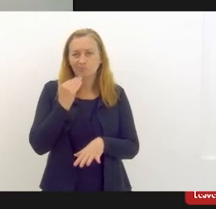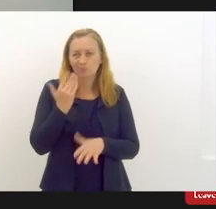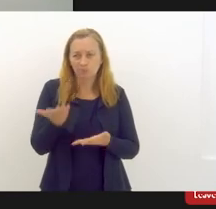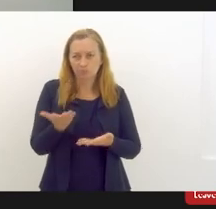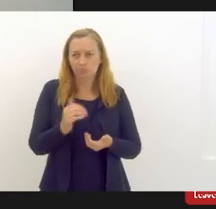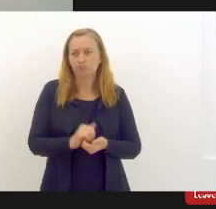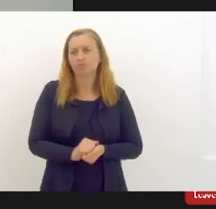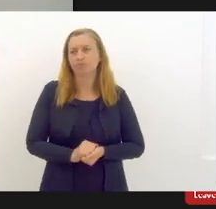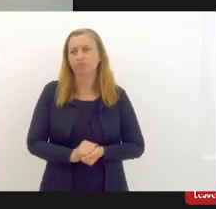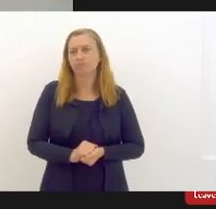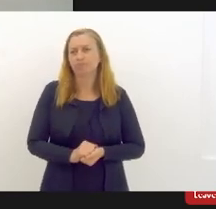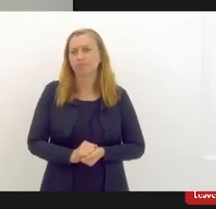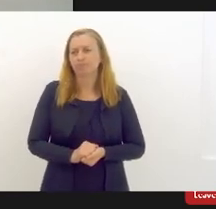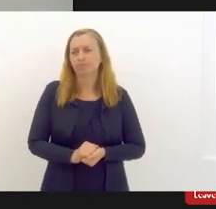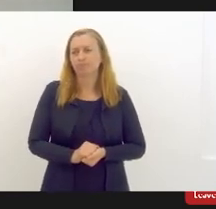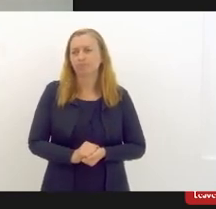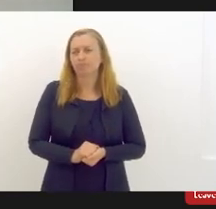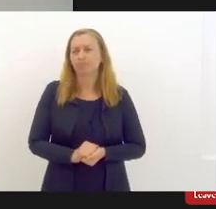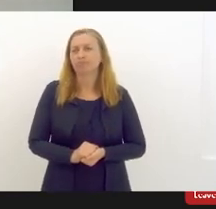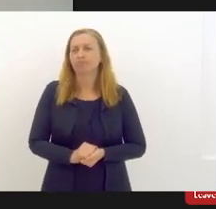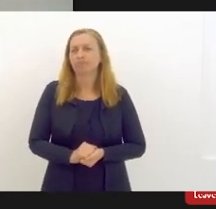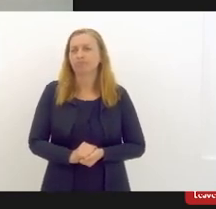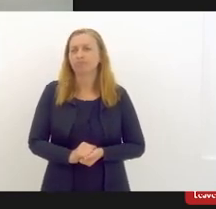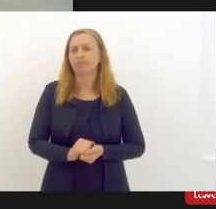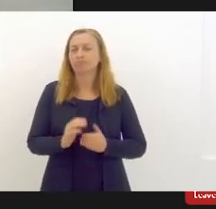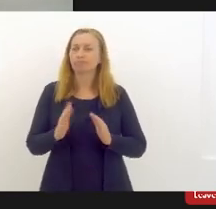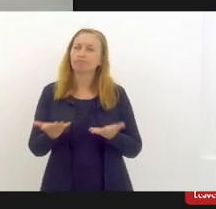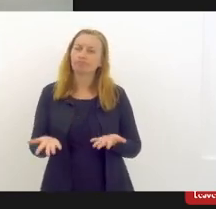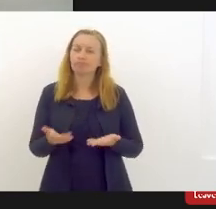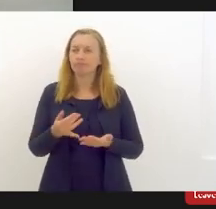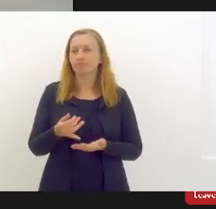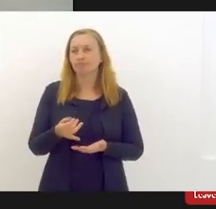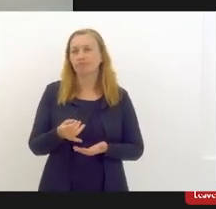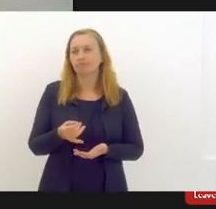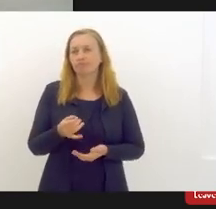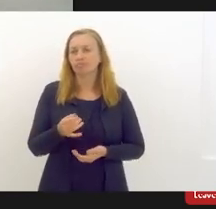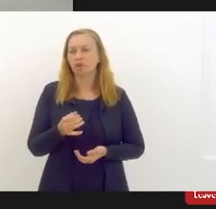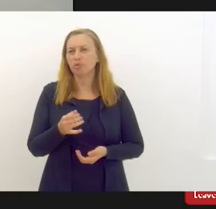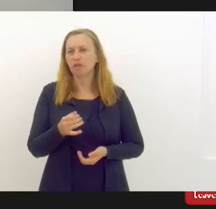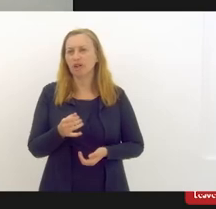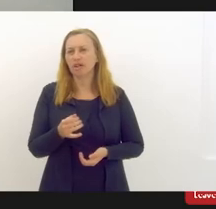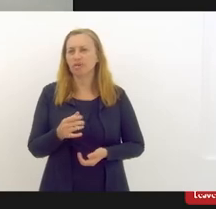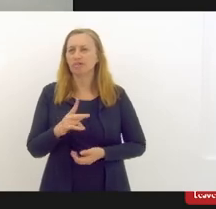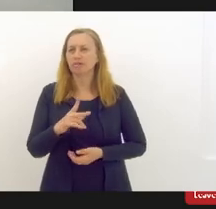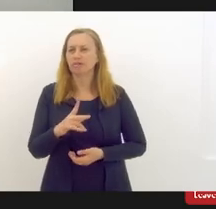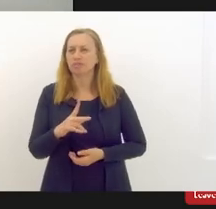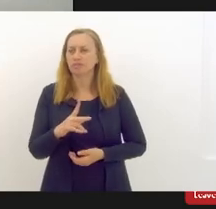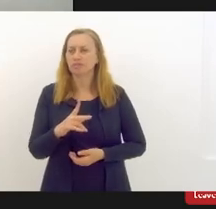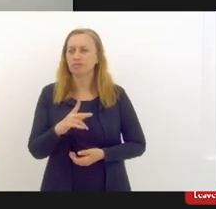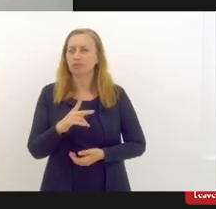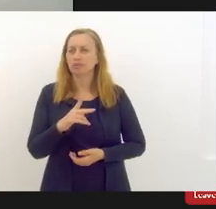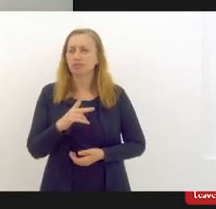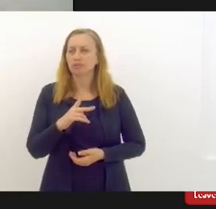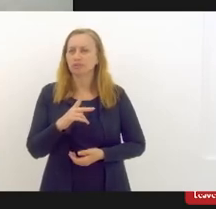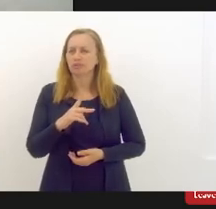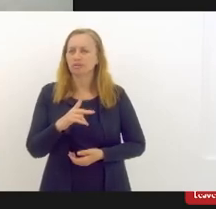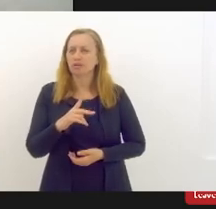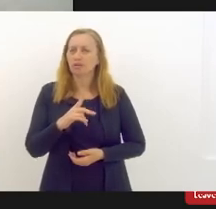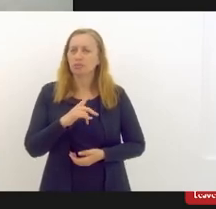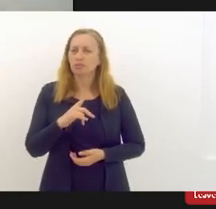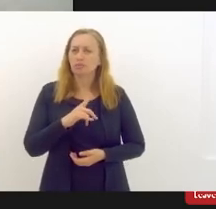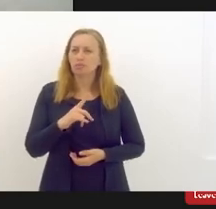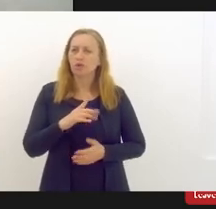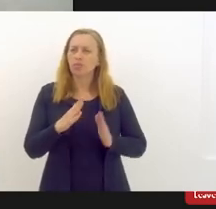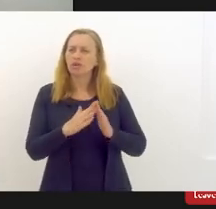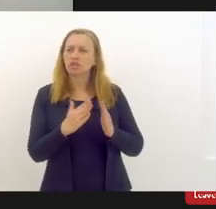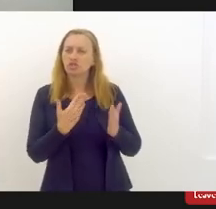esses puxadinhos são puxadinhos que se ficaram até hoje em dia. Um exemplo disso é o próprio Elezim, que seria uma estrutura